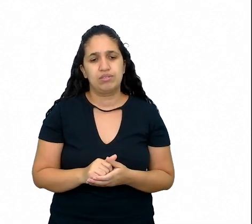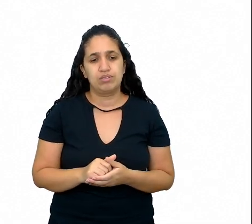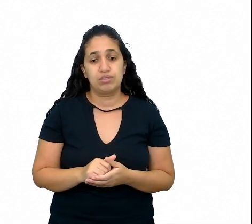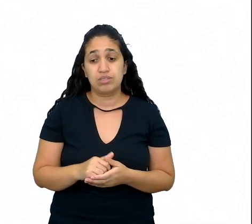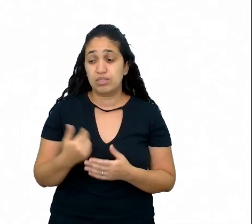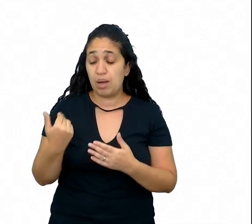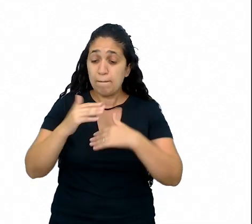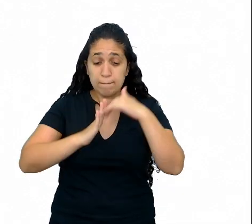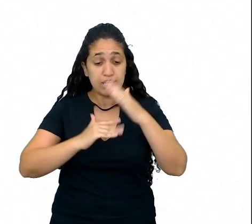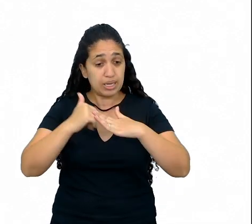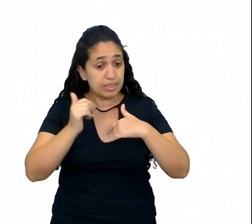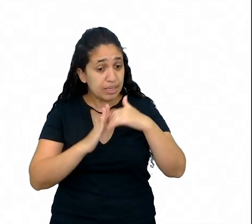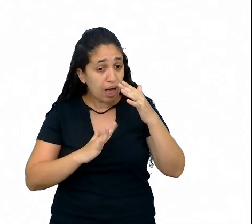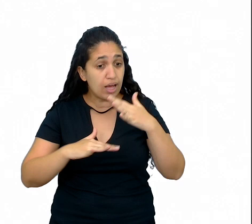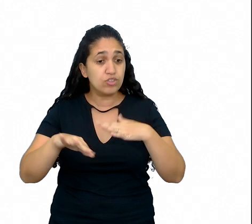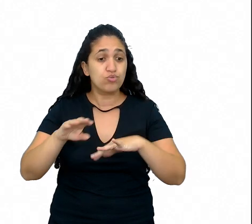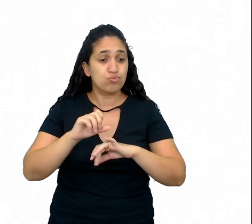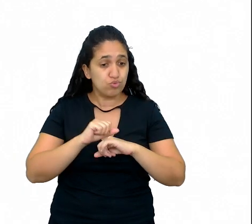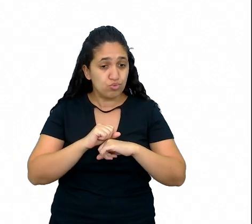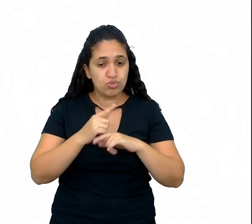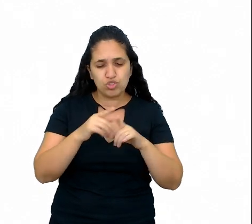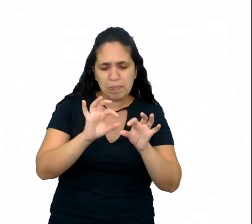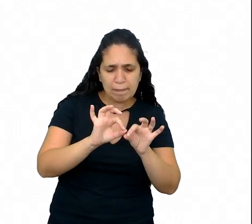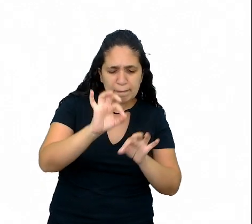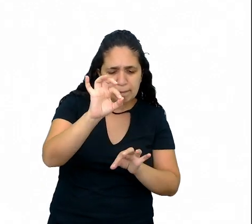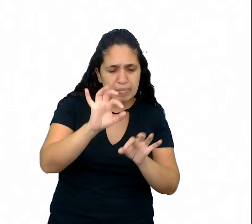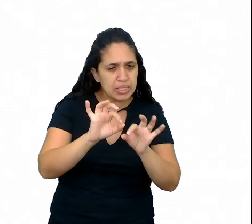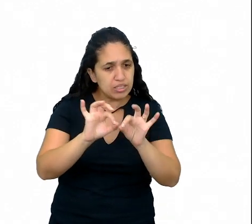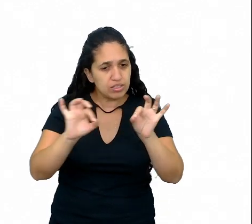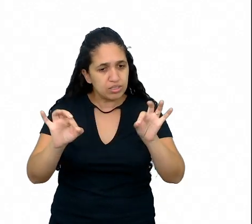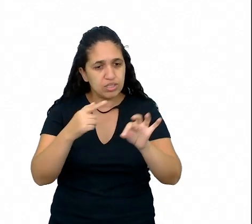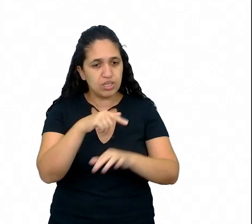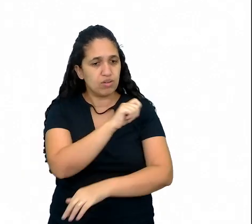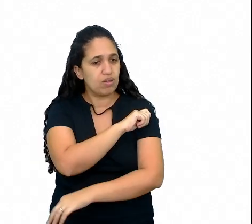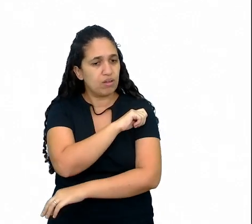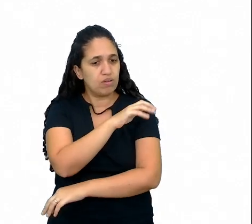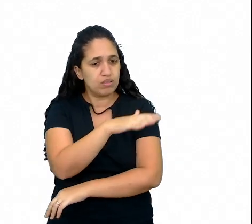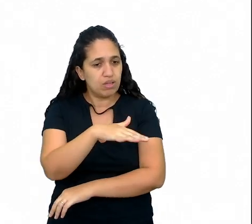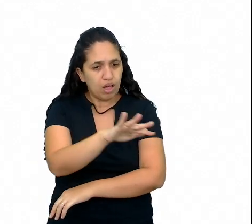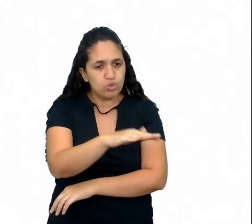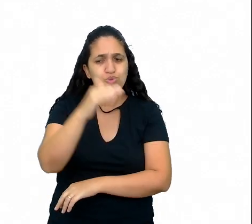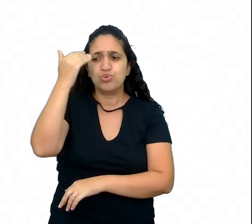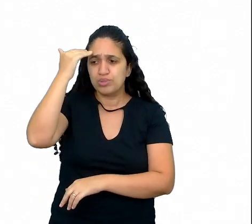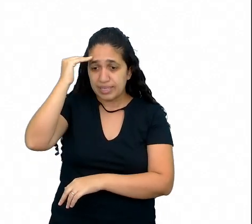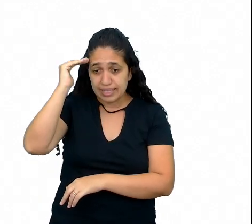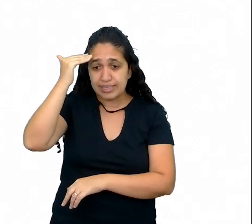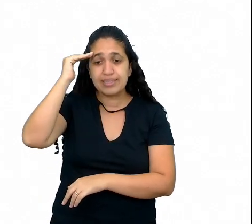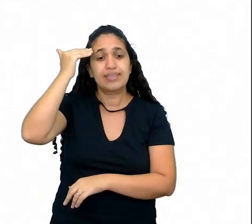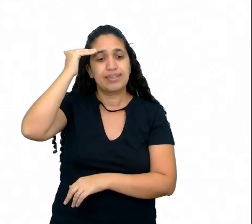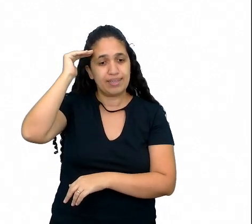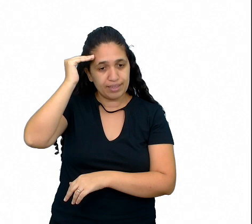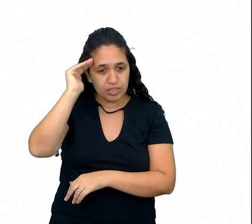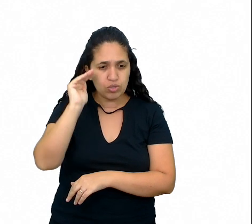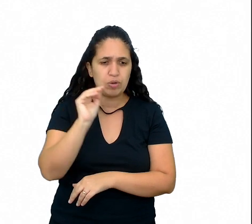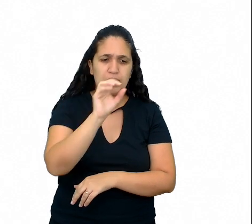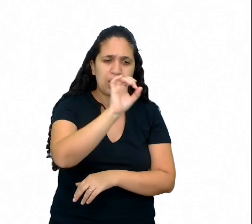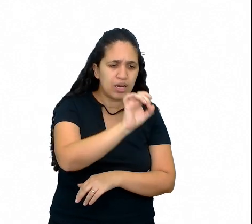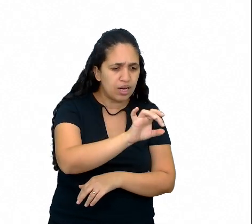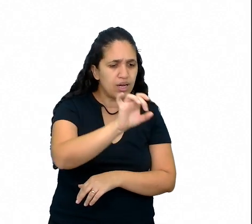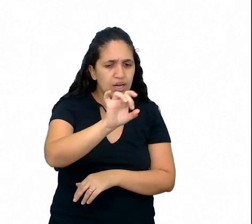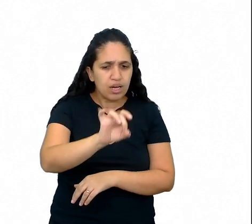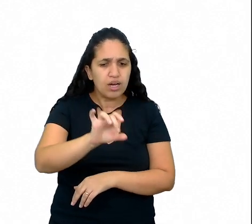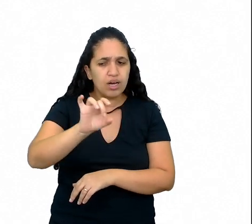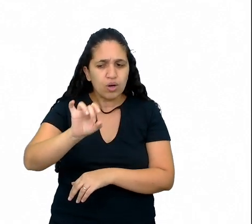de uma habilidade que a gente tem sobre medições, e para que os estudantes compreendam, né, que para cada coisa eu